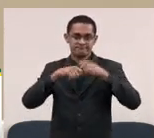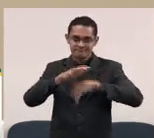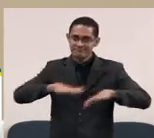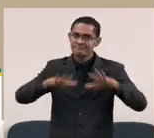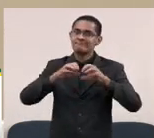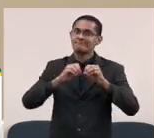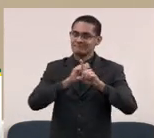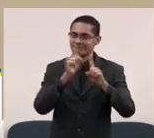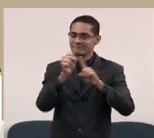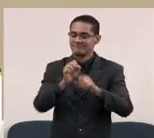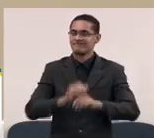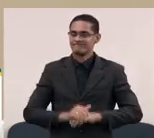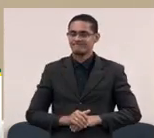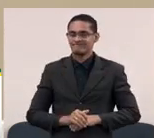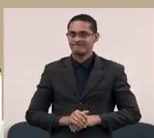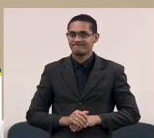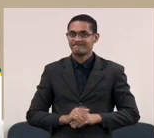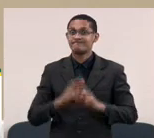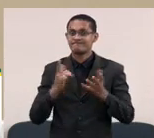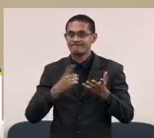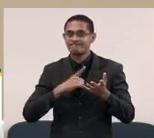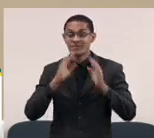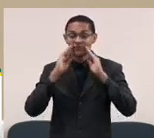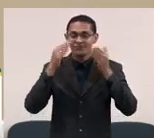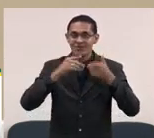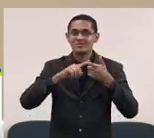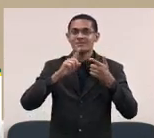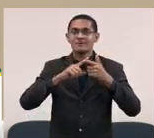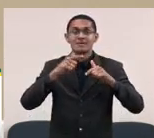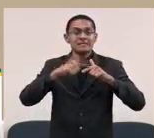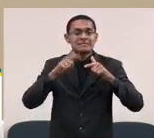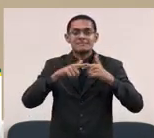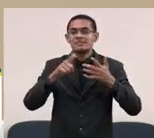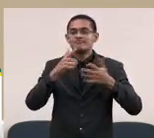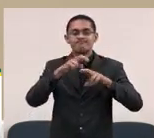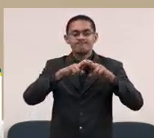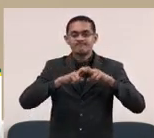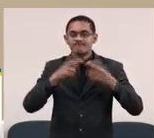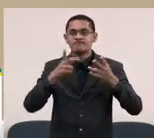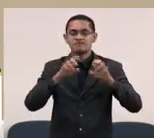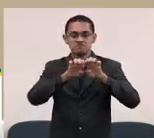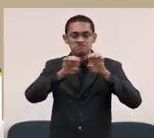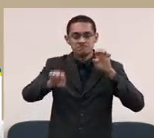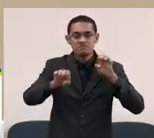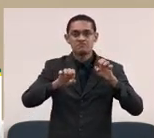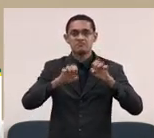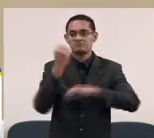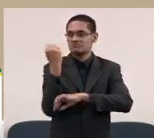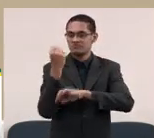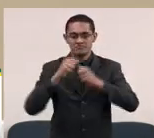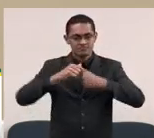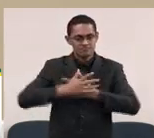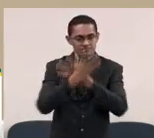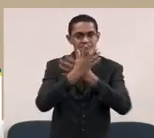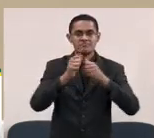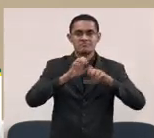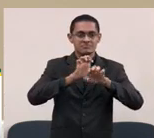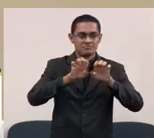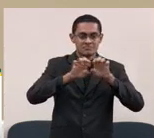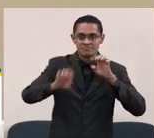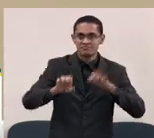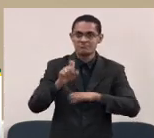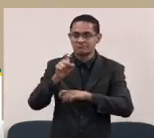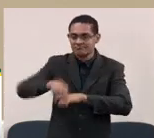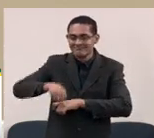Nós atentamos para o potencial produtivo do Estado, com cursos como engenharia de produção, engenharia de pesca, engenharia